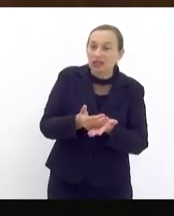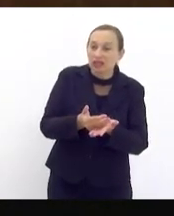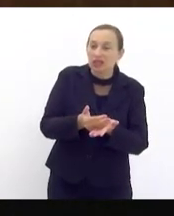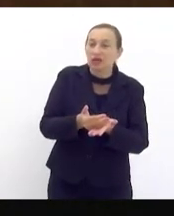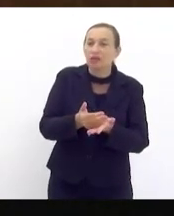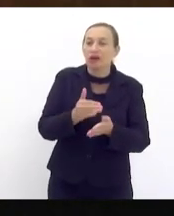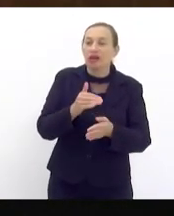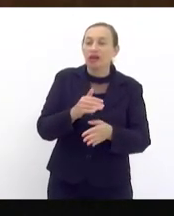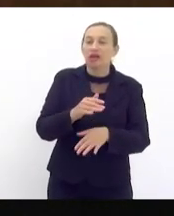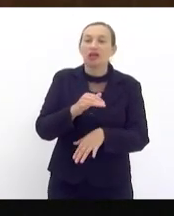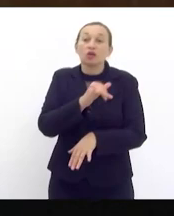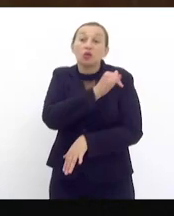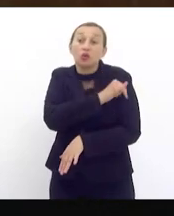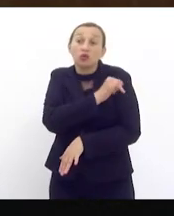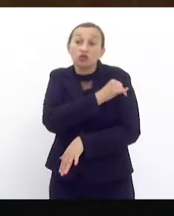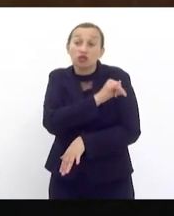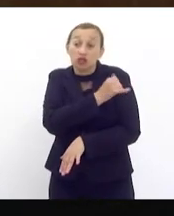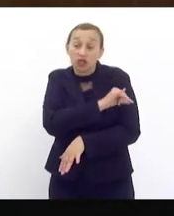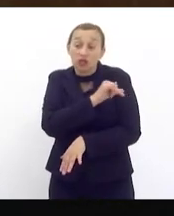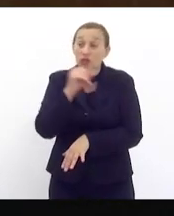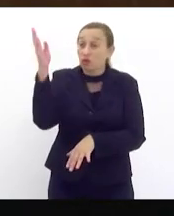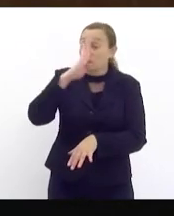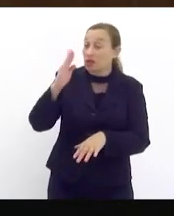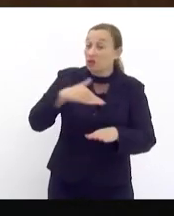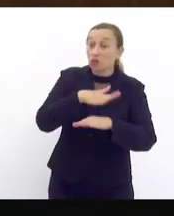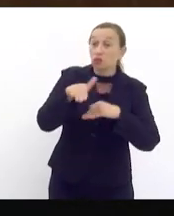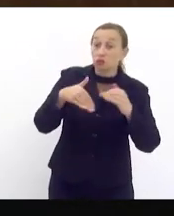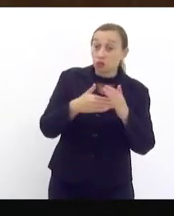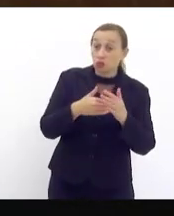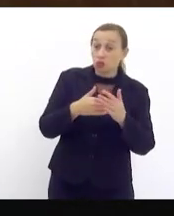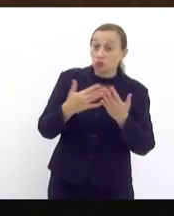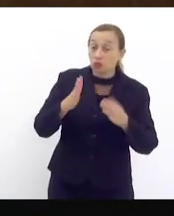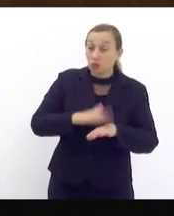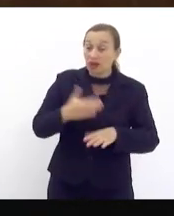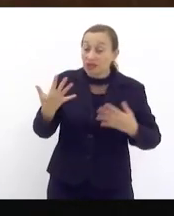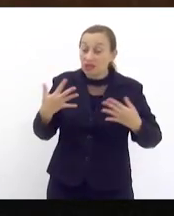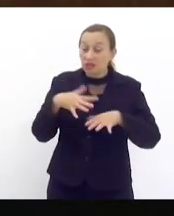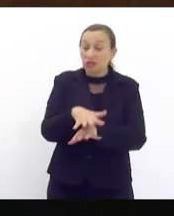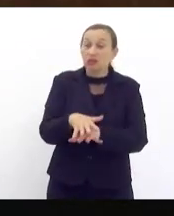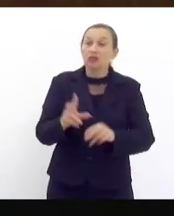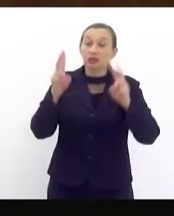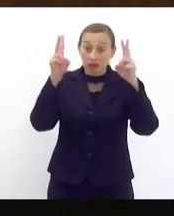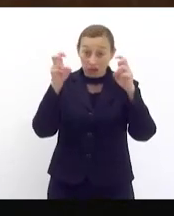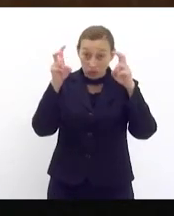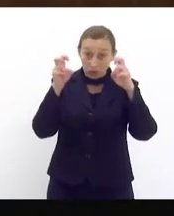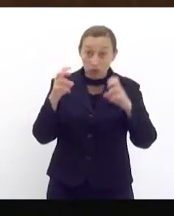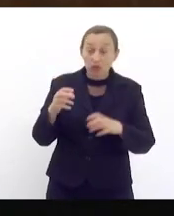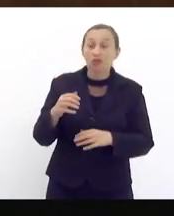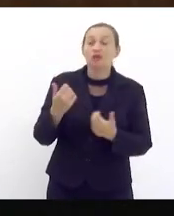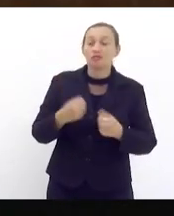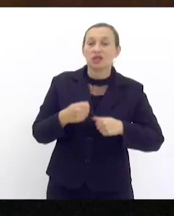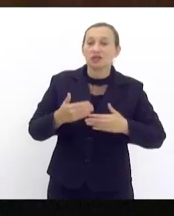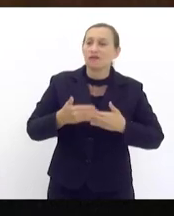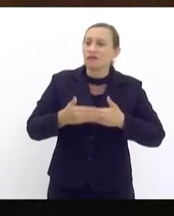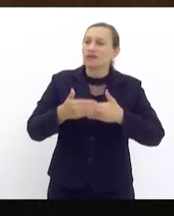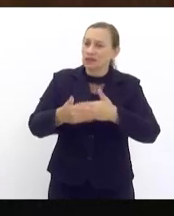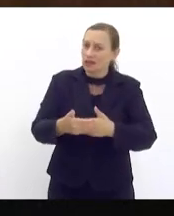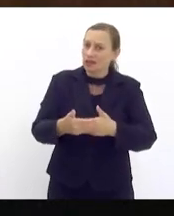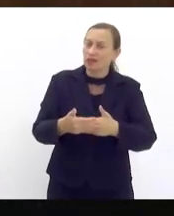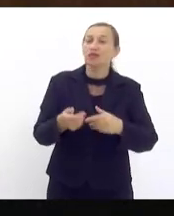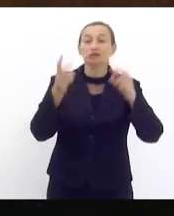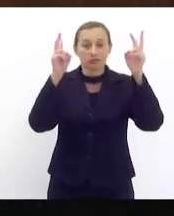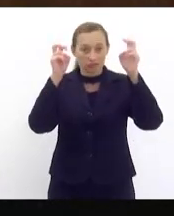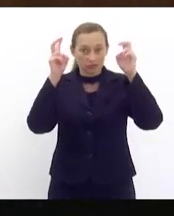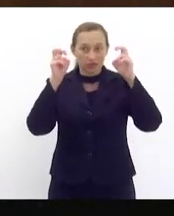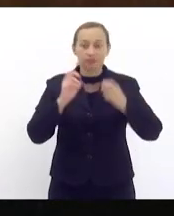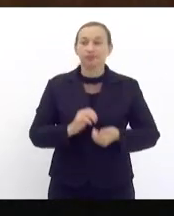Brasil cada vez mais inclusive para todos e com nesta questão eu acho que a gente precisa avançar ainda no